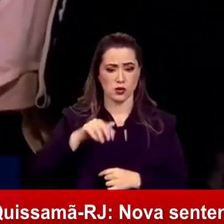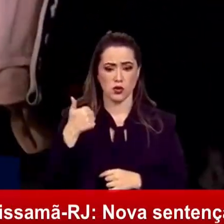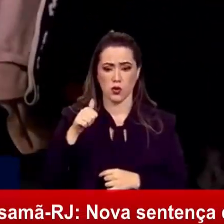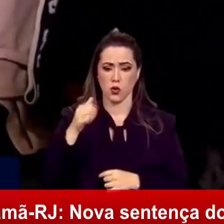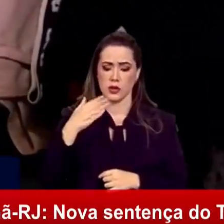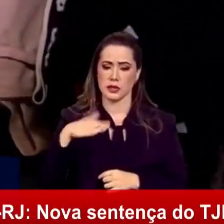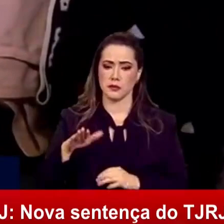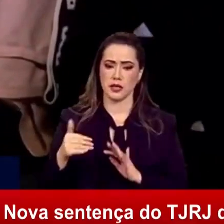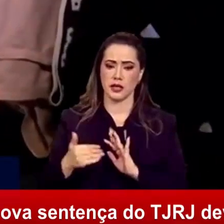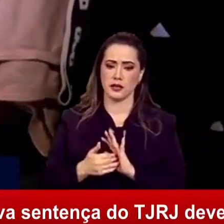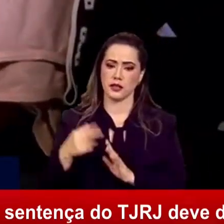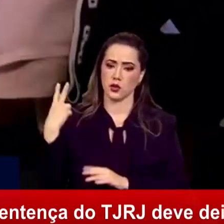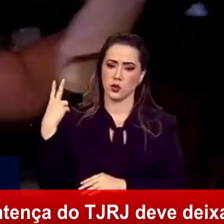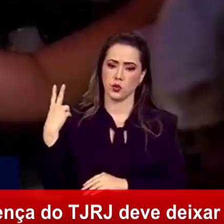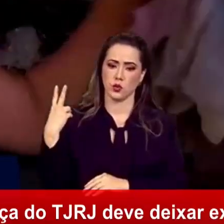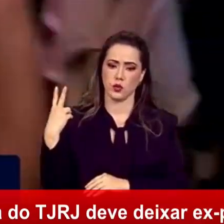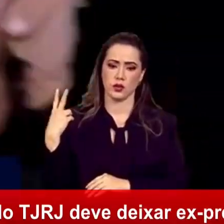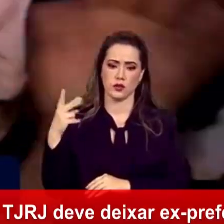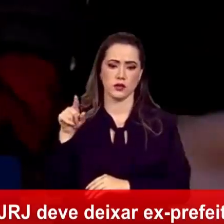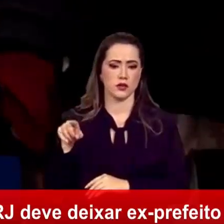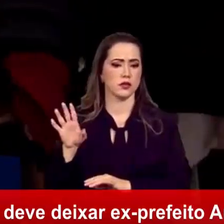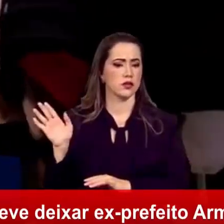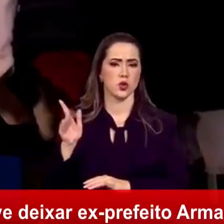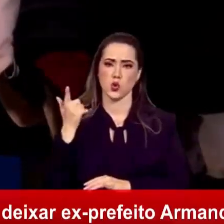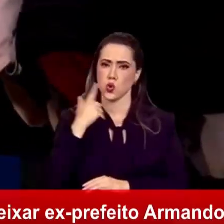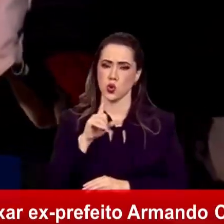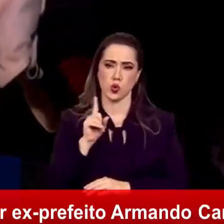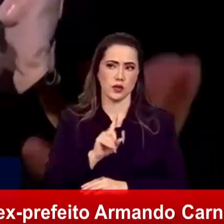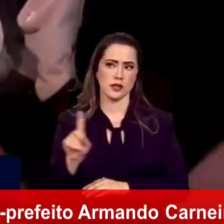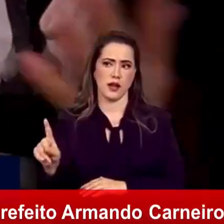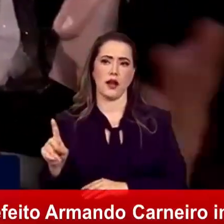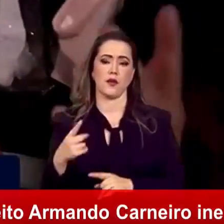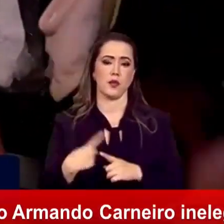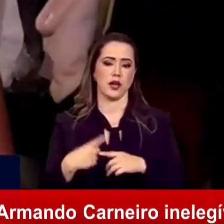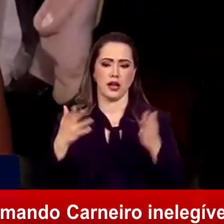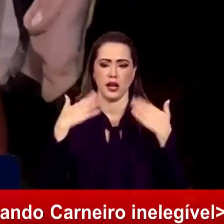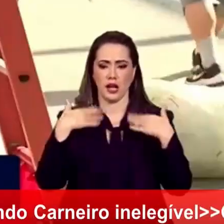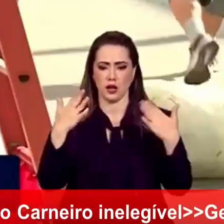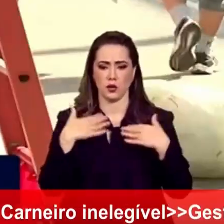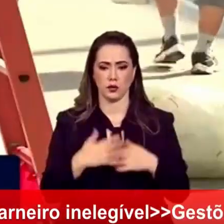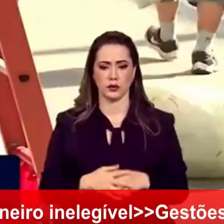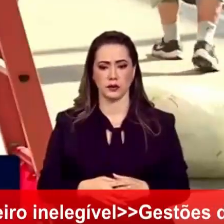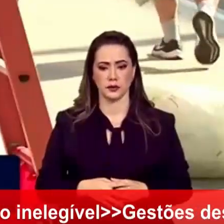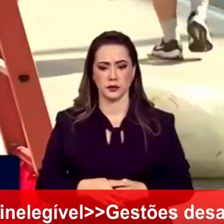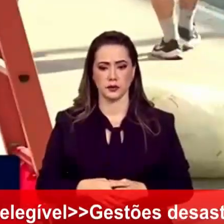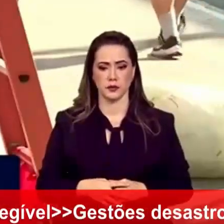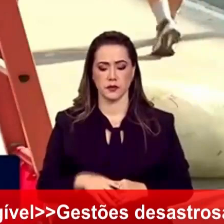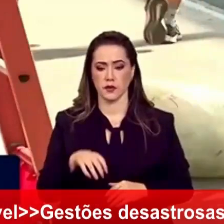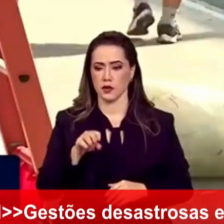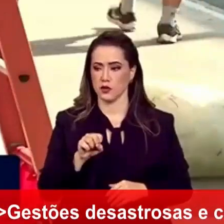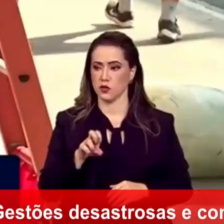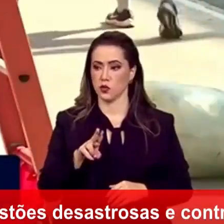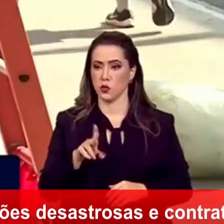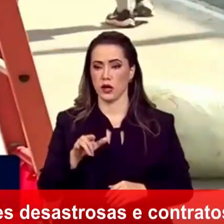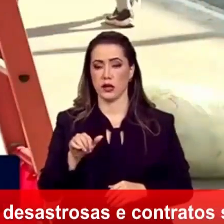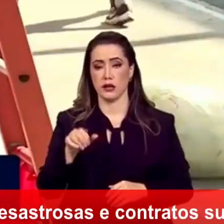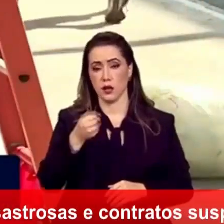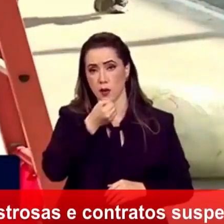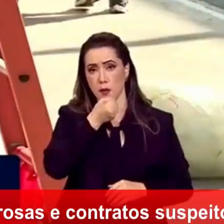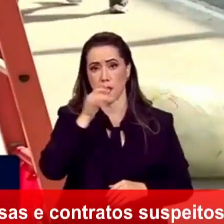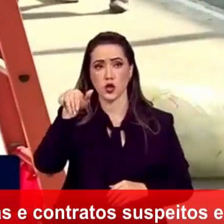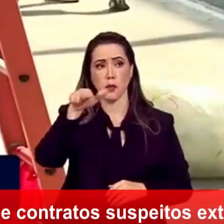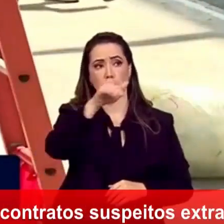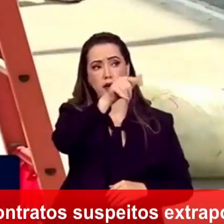até 2 horas no sol daqui. Eu fico aqui dentro só para atender o cliente, porque eu não aguento, aqui a temperatura é muito quente. Sueli trabalha chamando os clientes para a